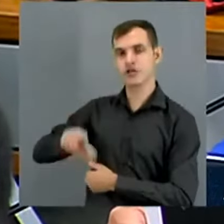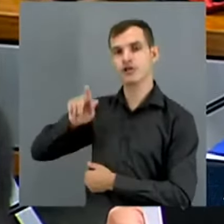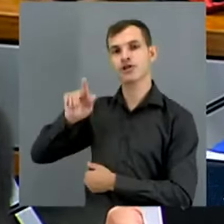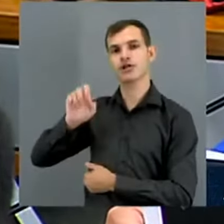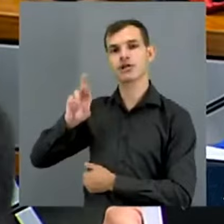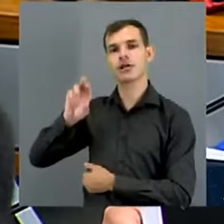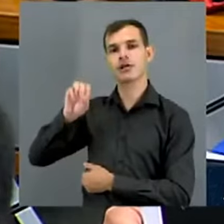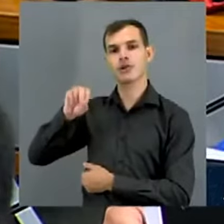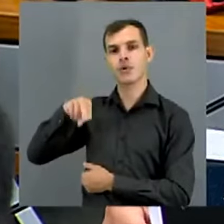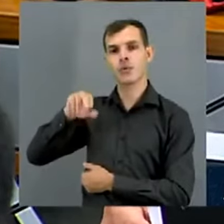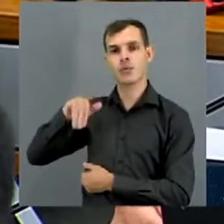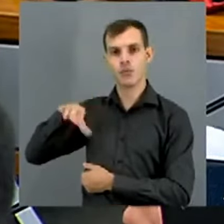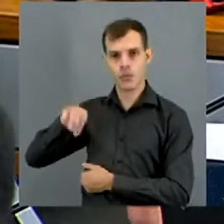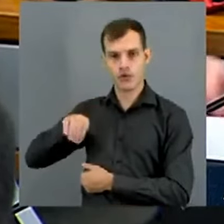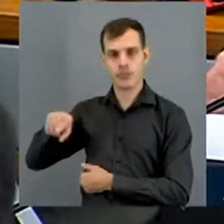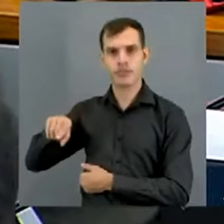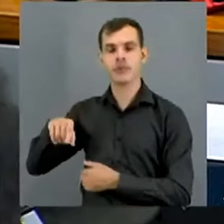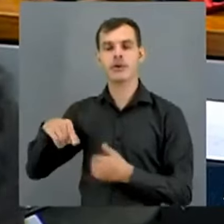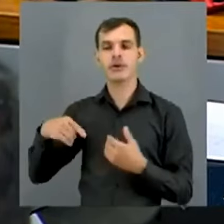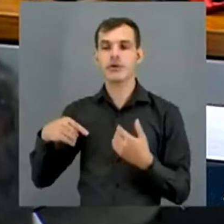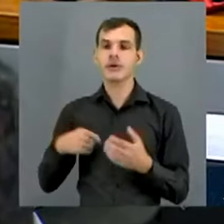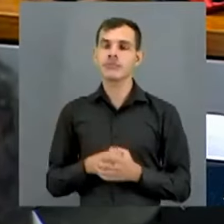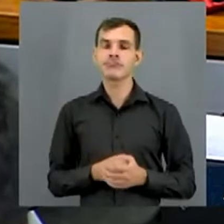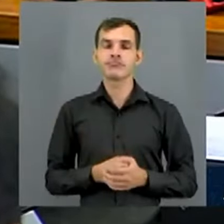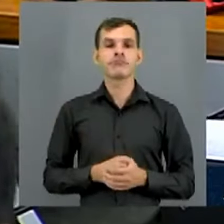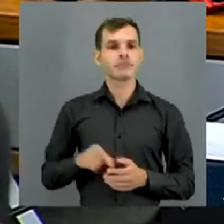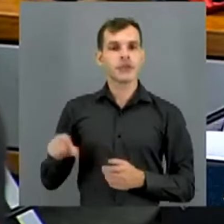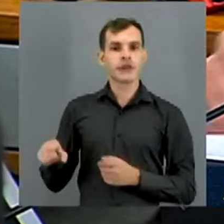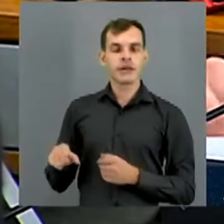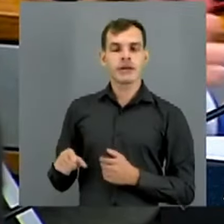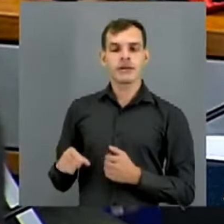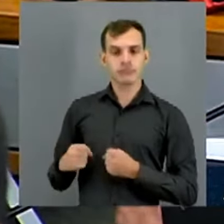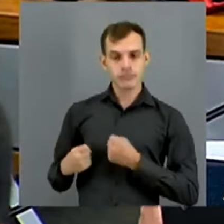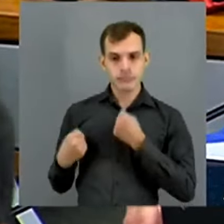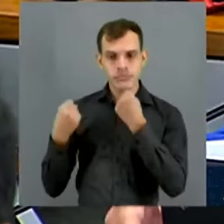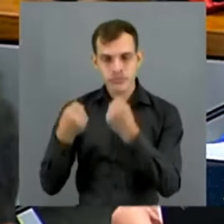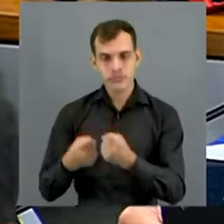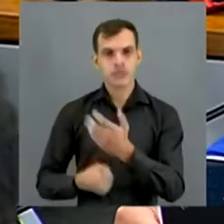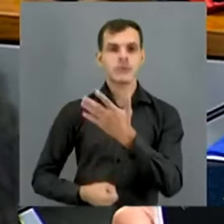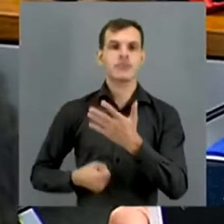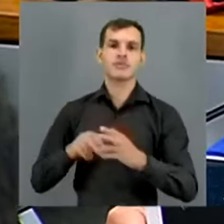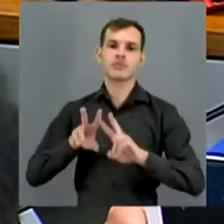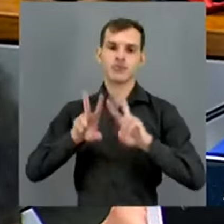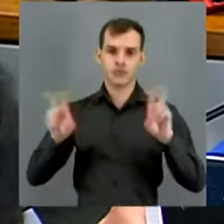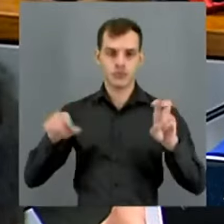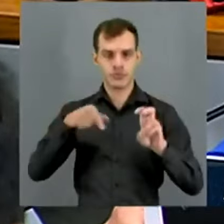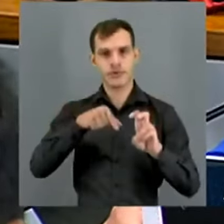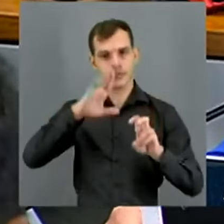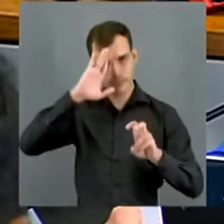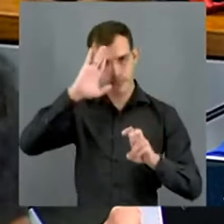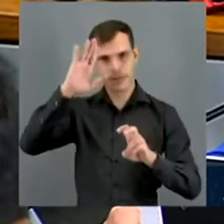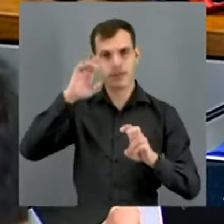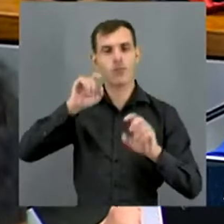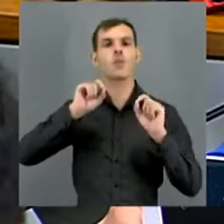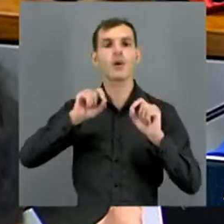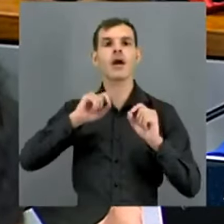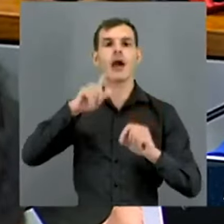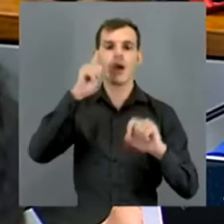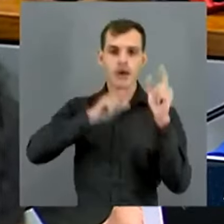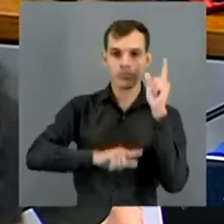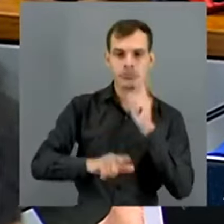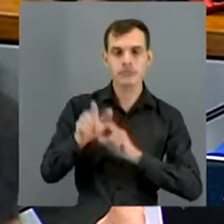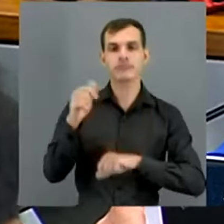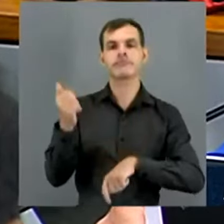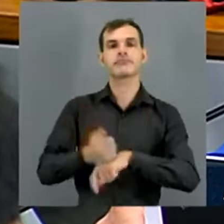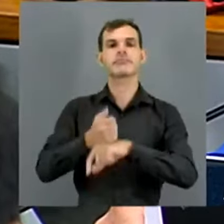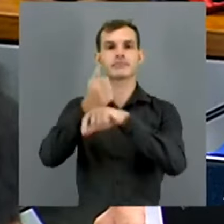defensor, líder Efraim, deste princípio, facilitando a relação tributária, alcançando o máximo de eficiência, o